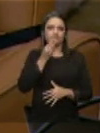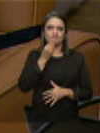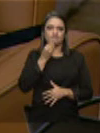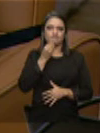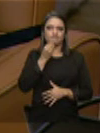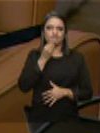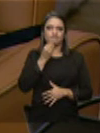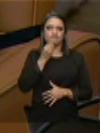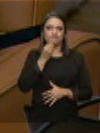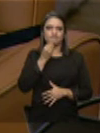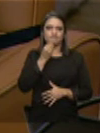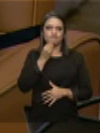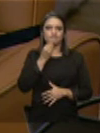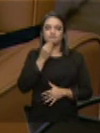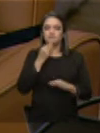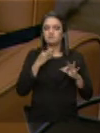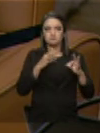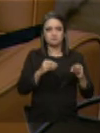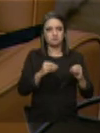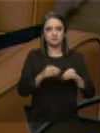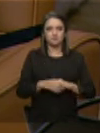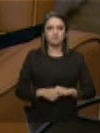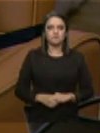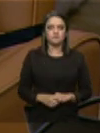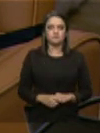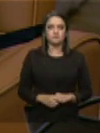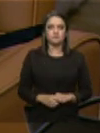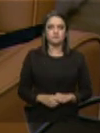Dias Toffoli, acompanhando integralmente.